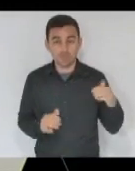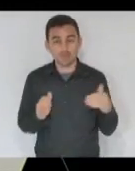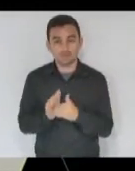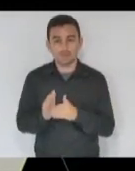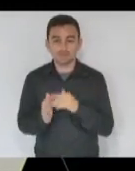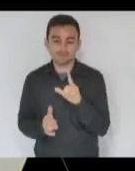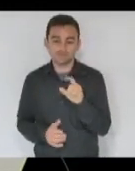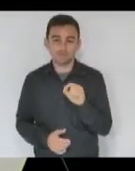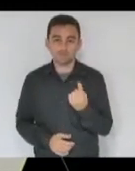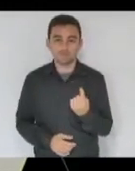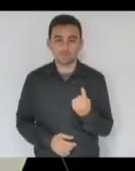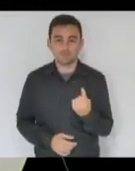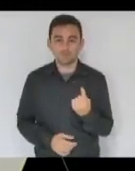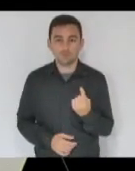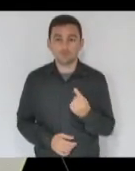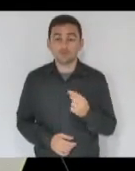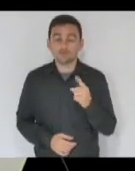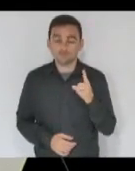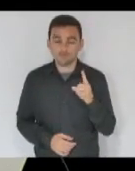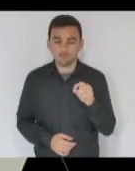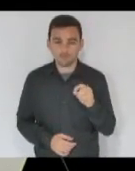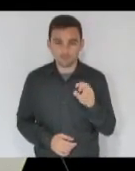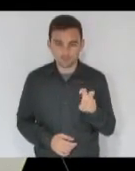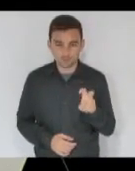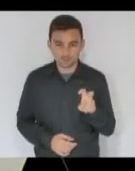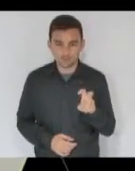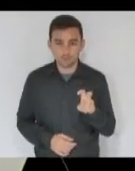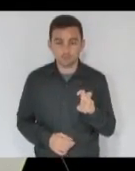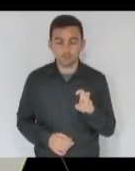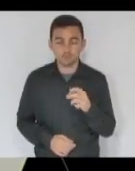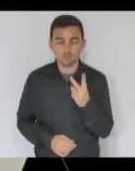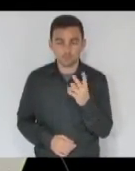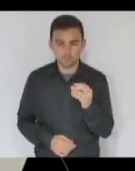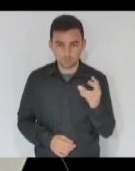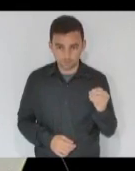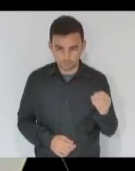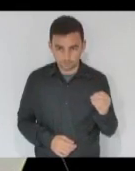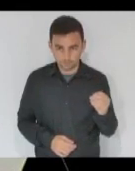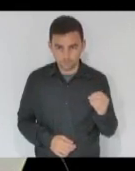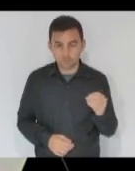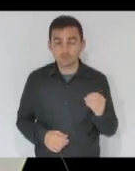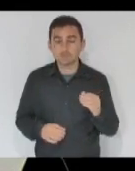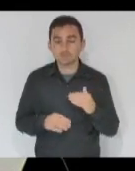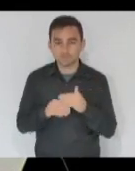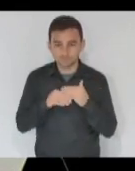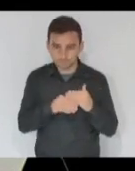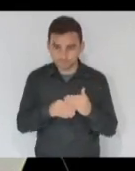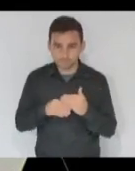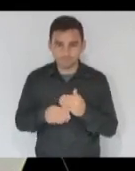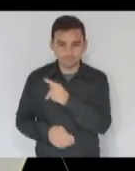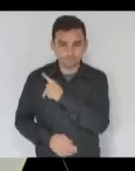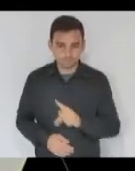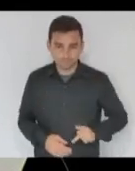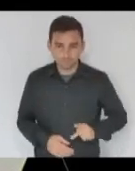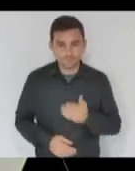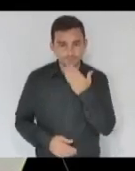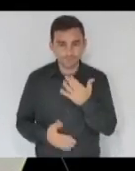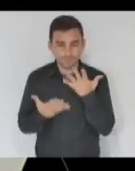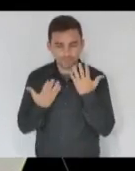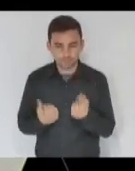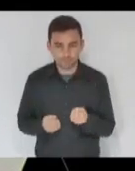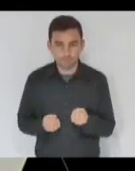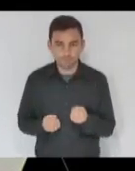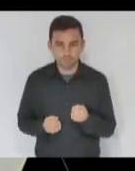101 e 105-2020. Igualmente, o senhor presidente deferiu